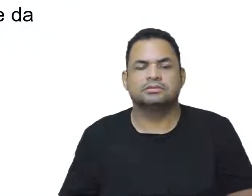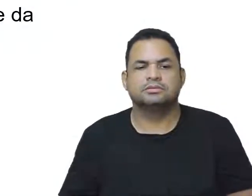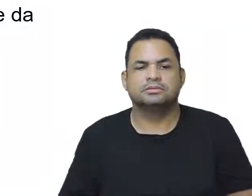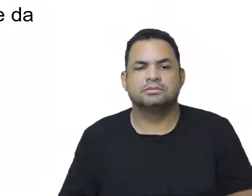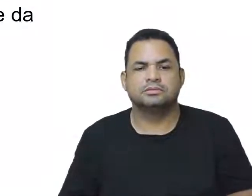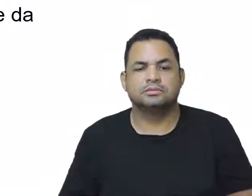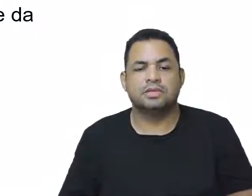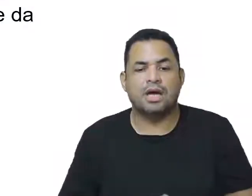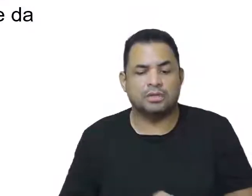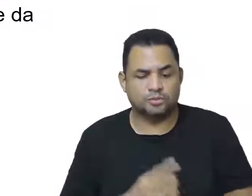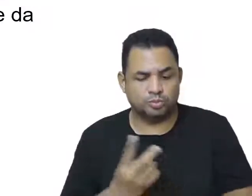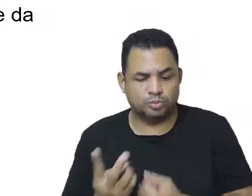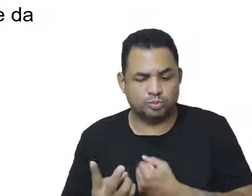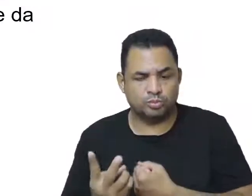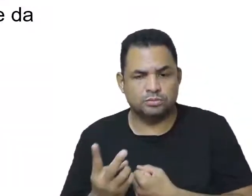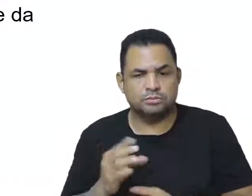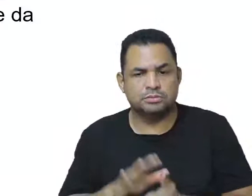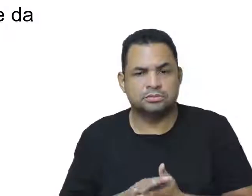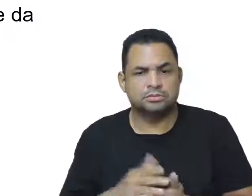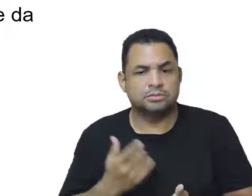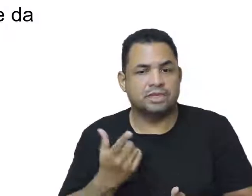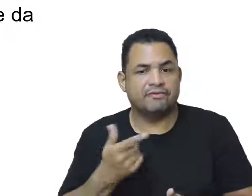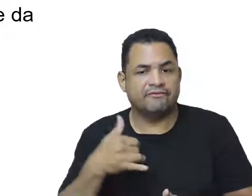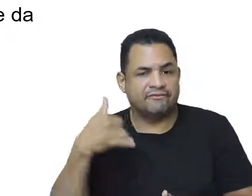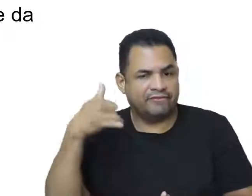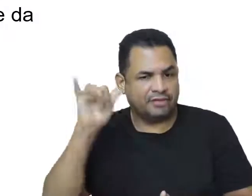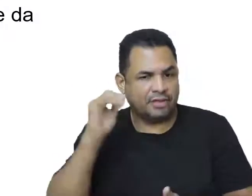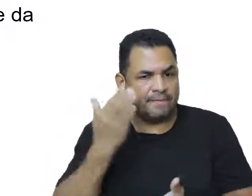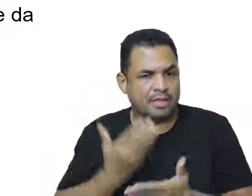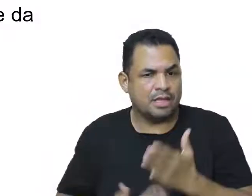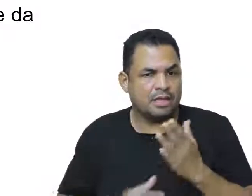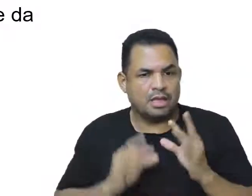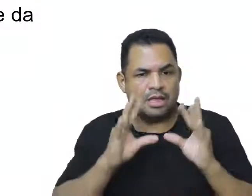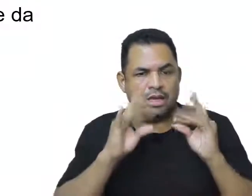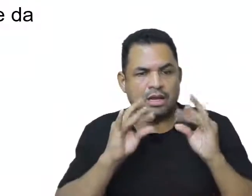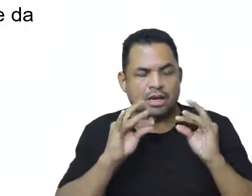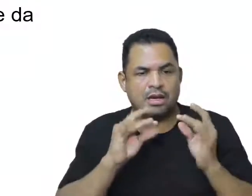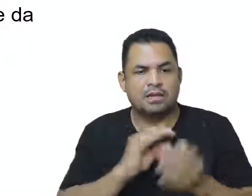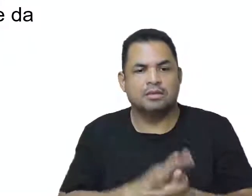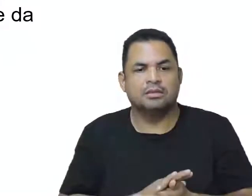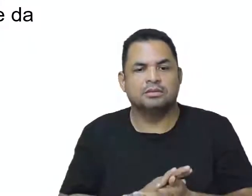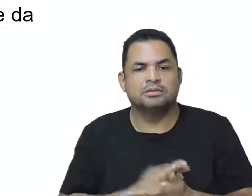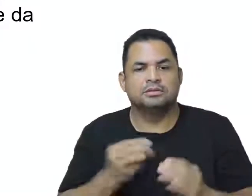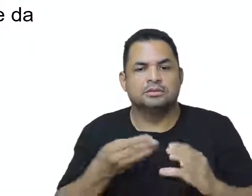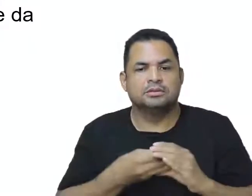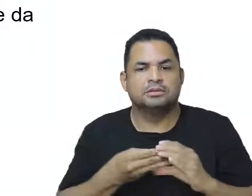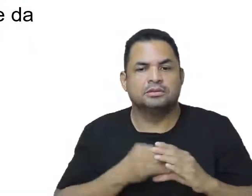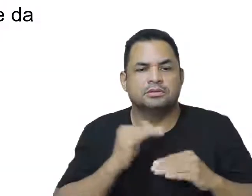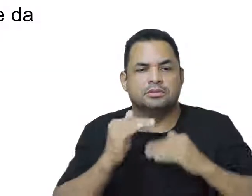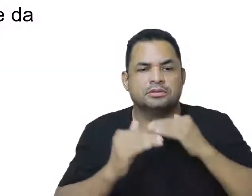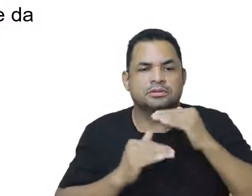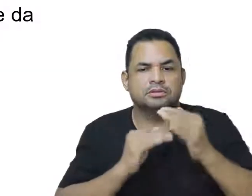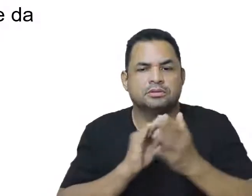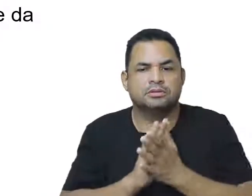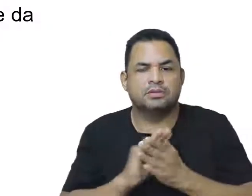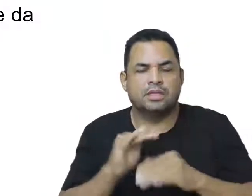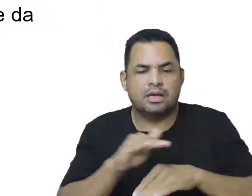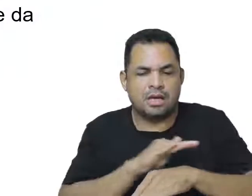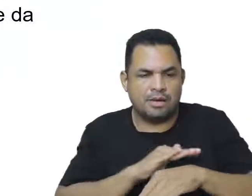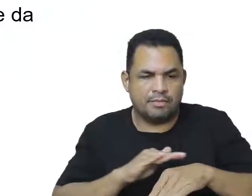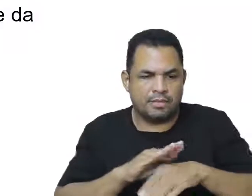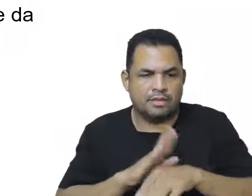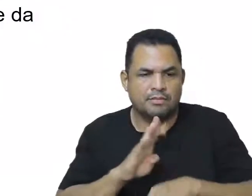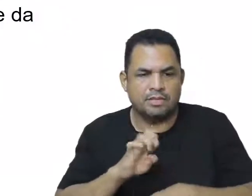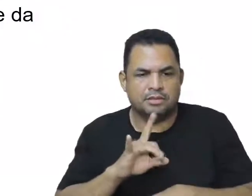Ela ajuda a reter o líquido no nosso organismo. Suas células são desenvolvidas na camada basal, de